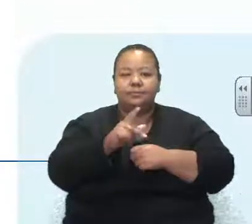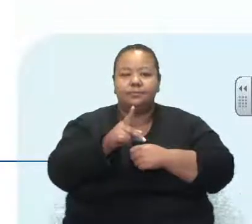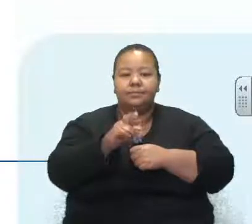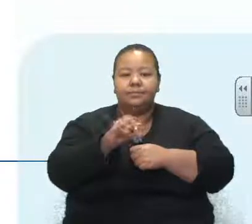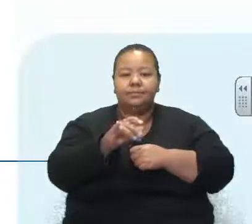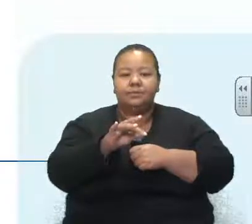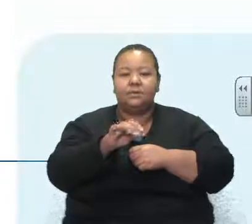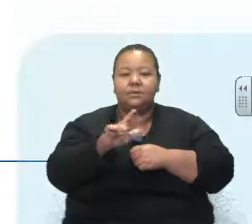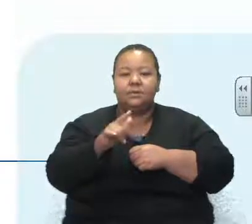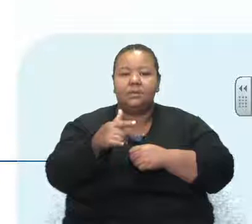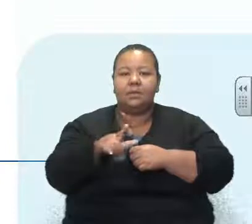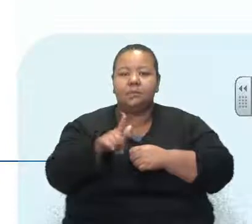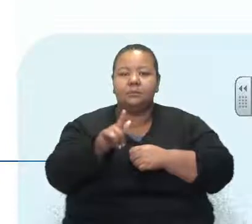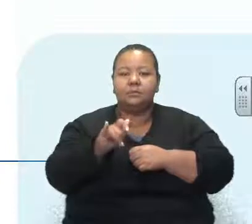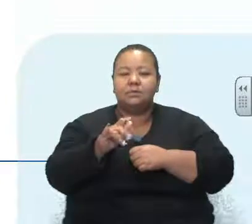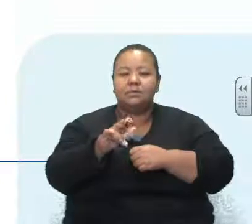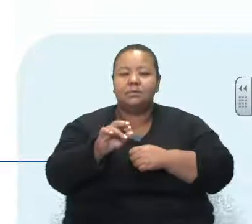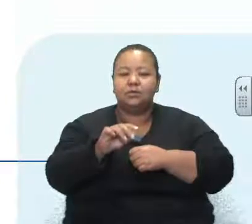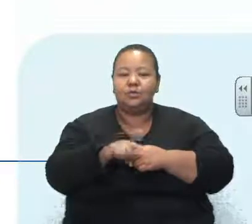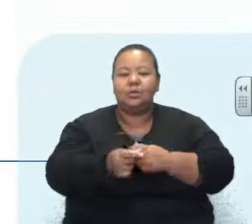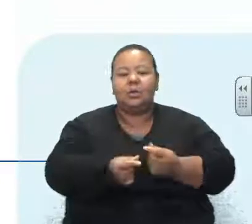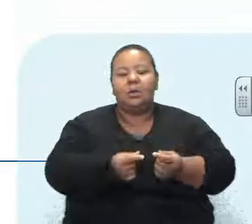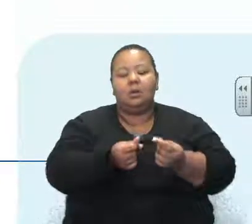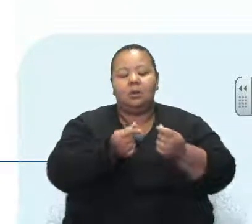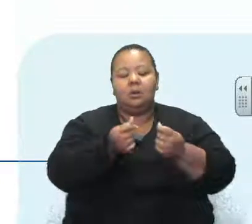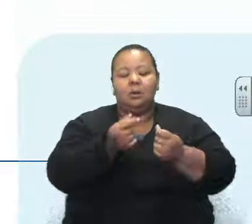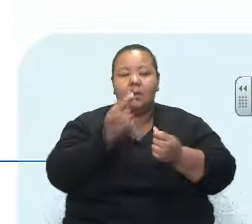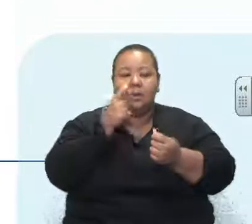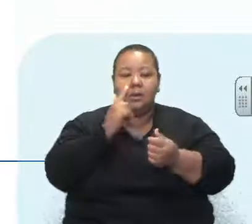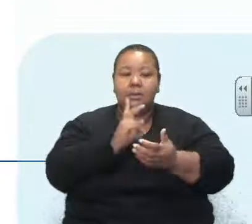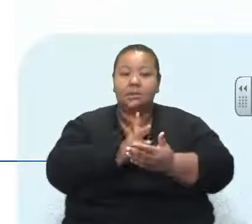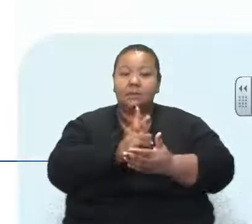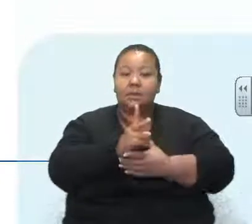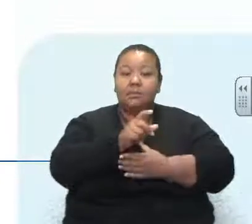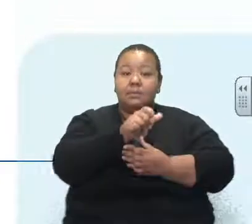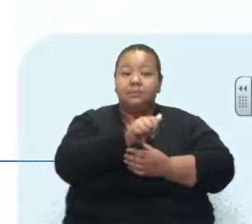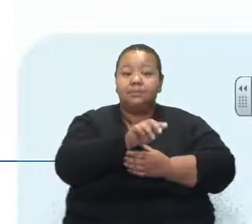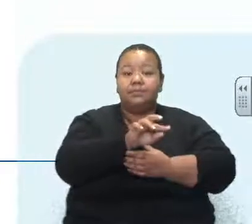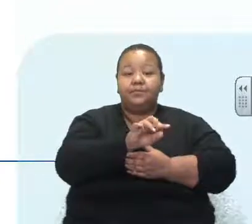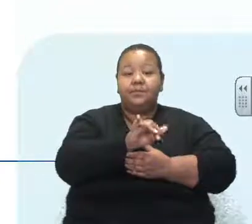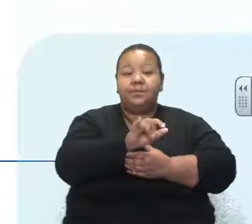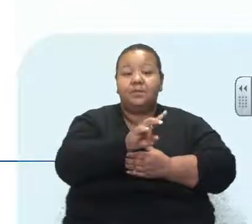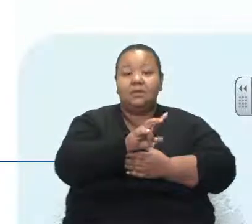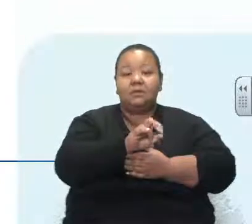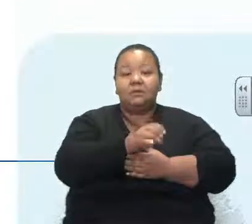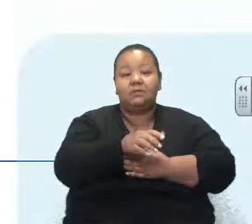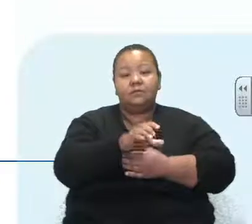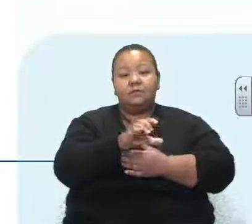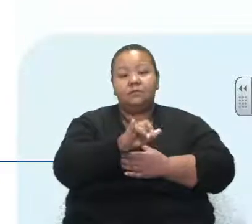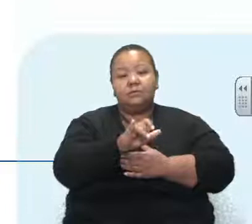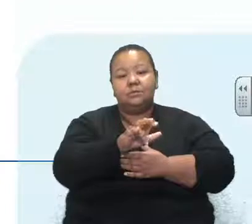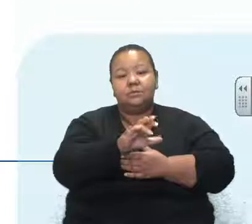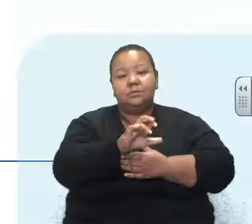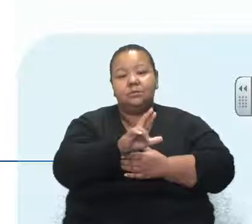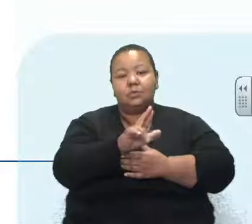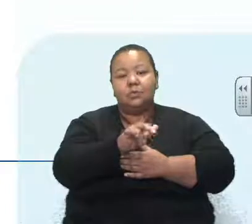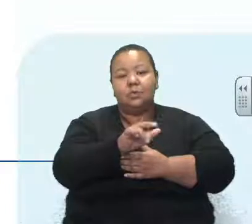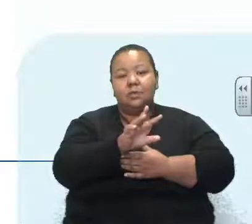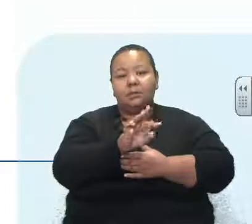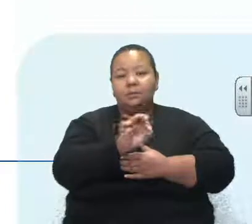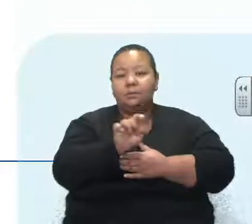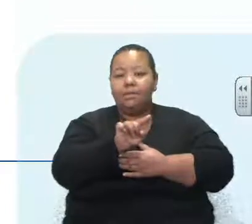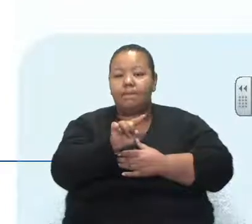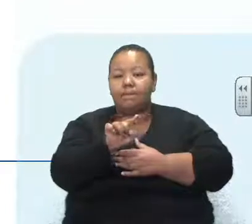aonde que eu vou sempre analisar pelo ativo circulante menos meu passivo circulante, para saber quanto que eu preciso de capital que